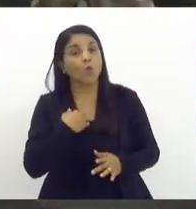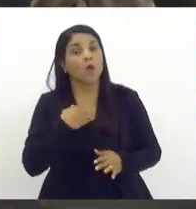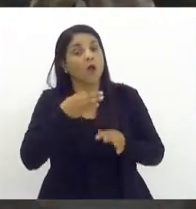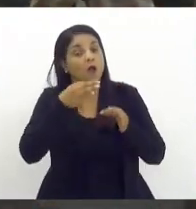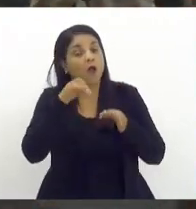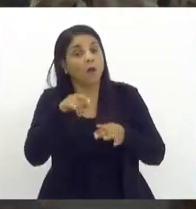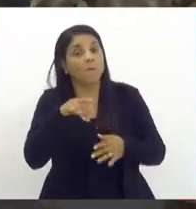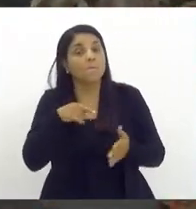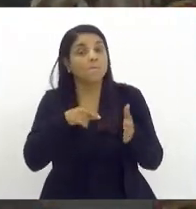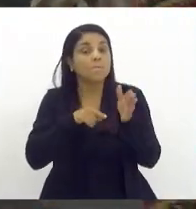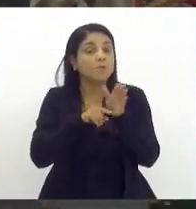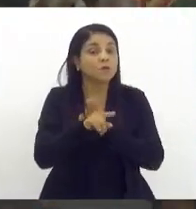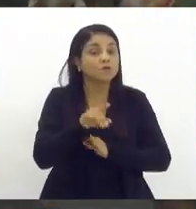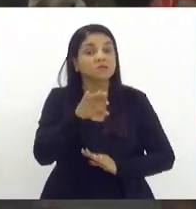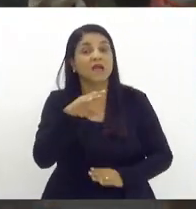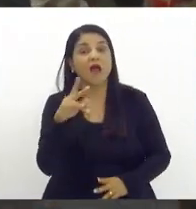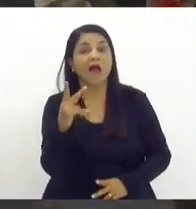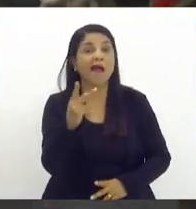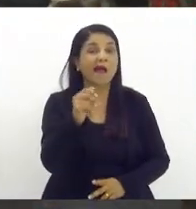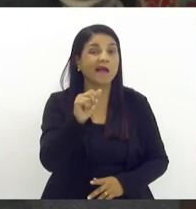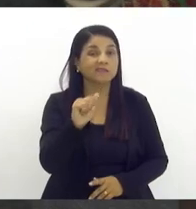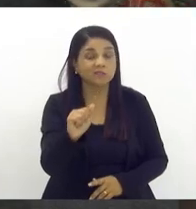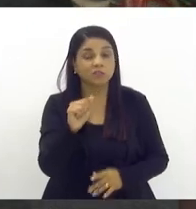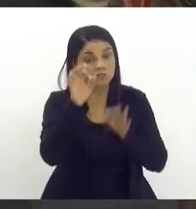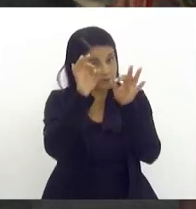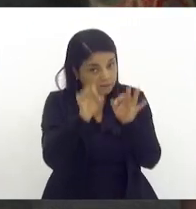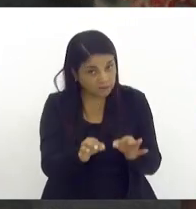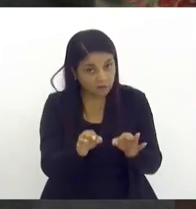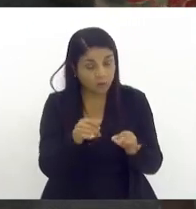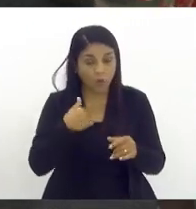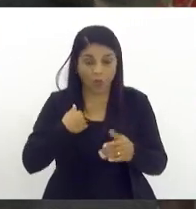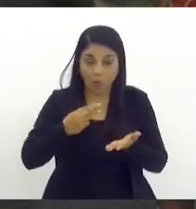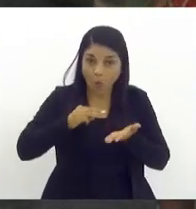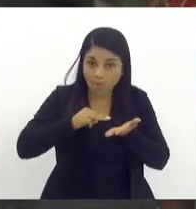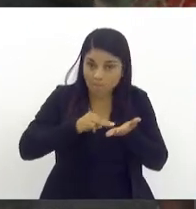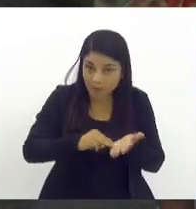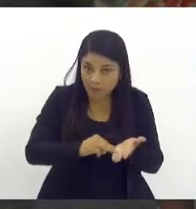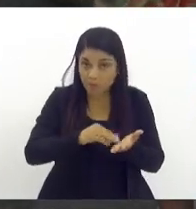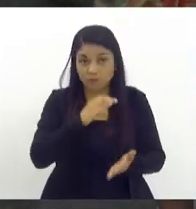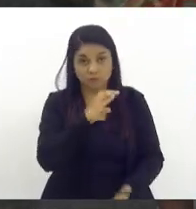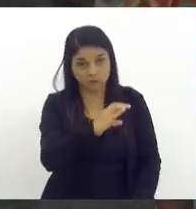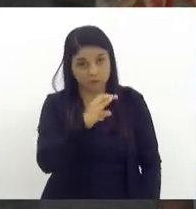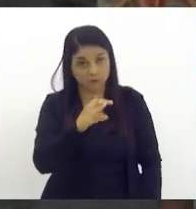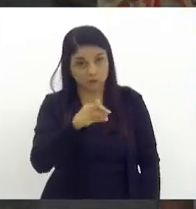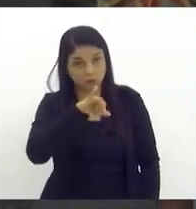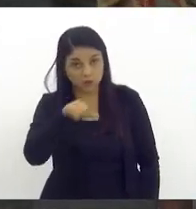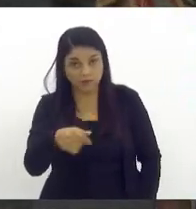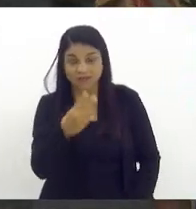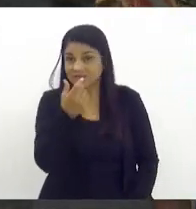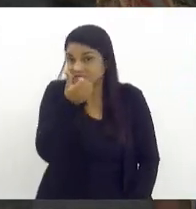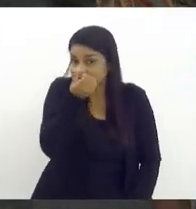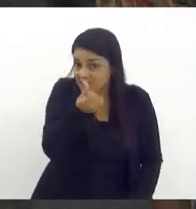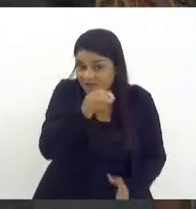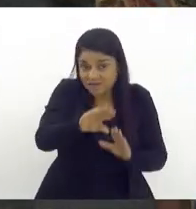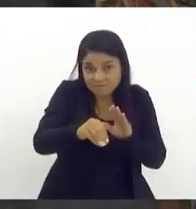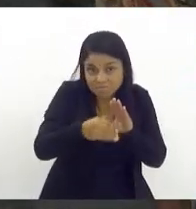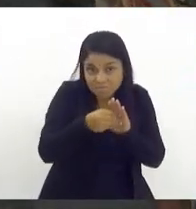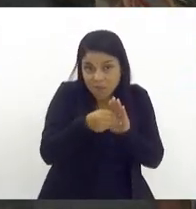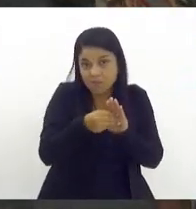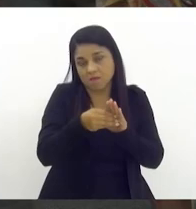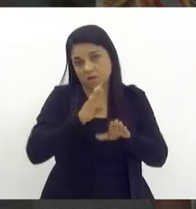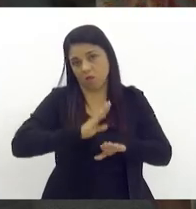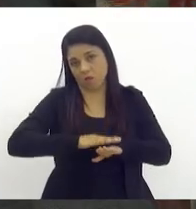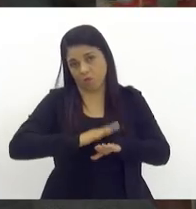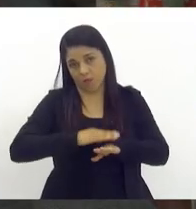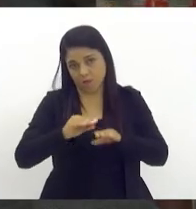justo eu ser um membro da CCJ, ter feito 6 emendas,